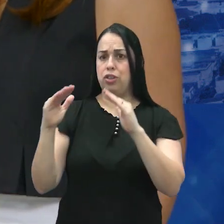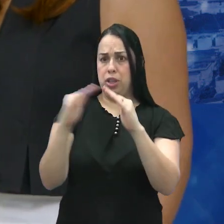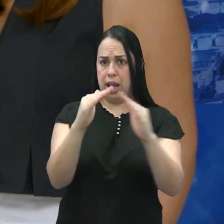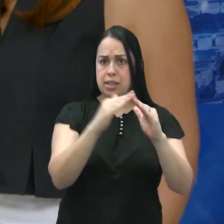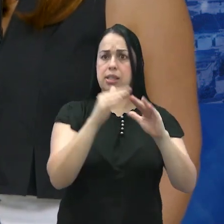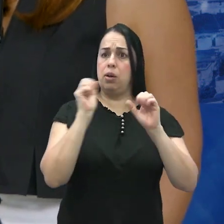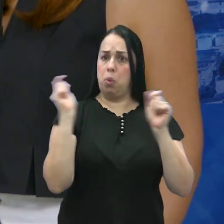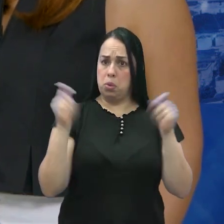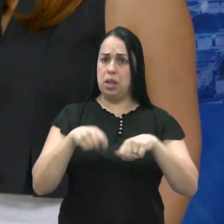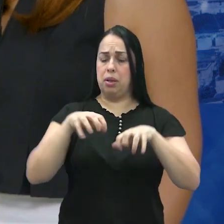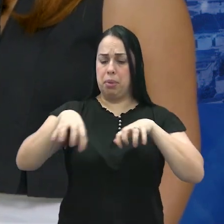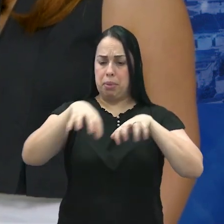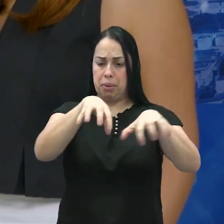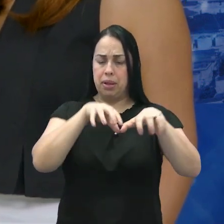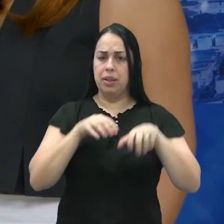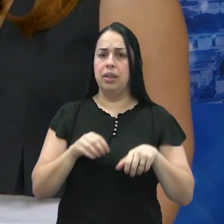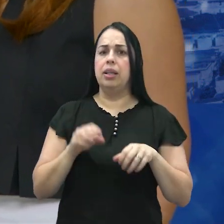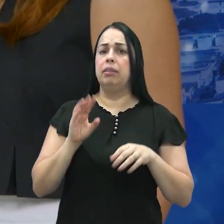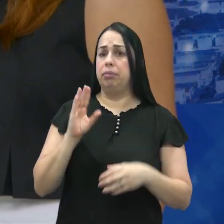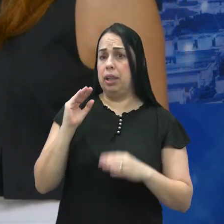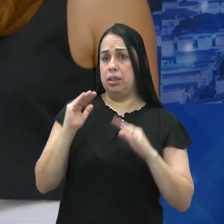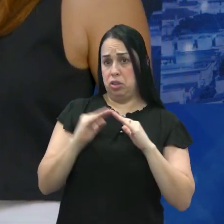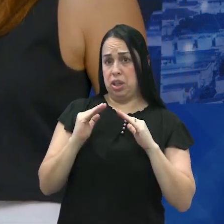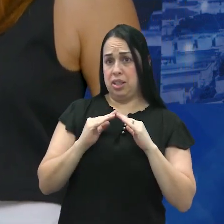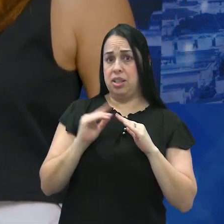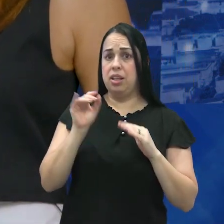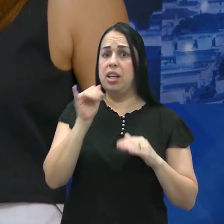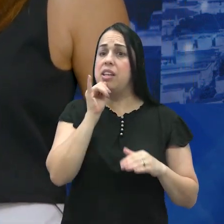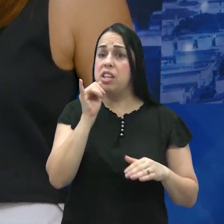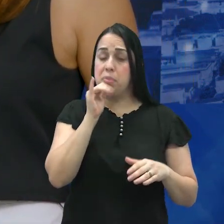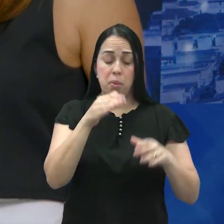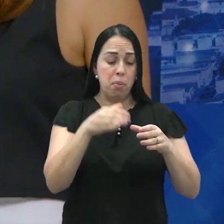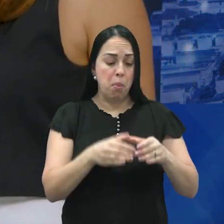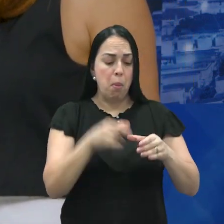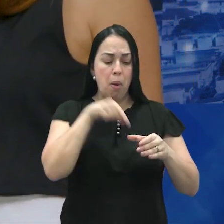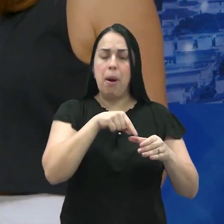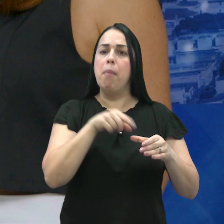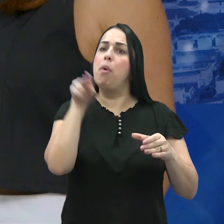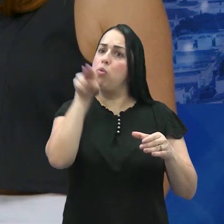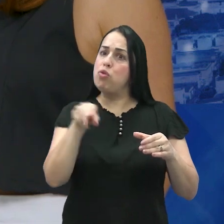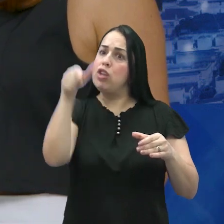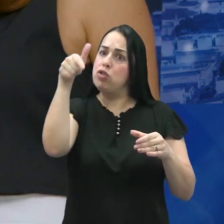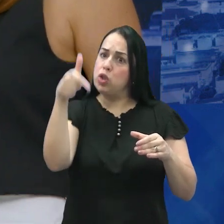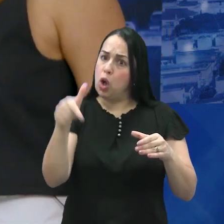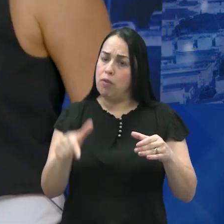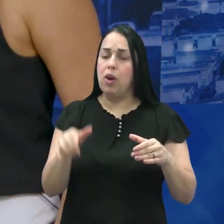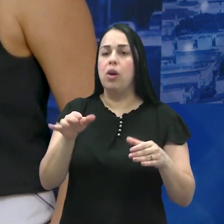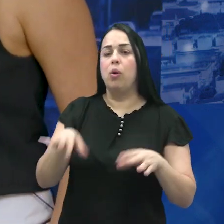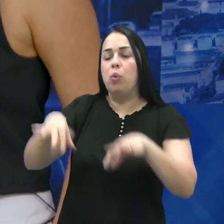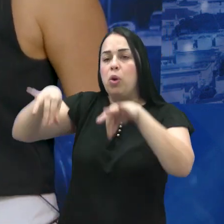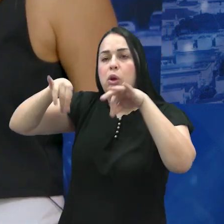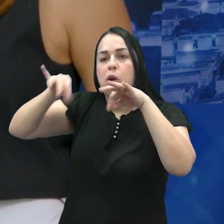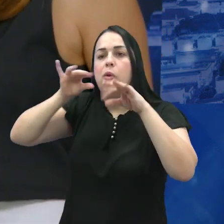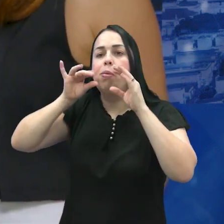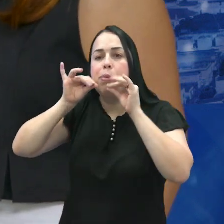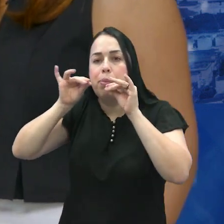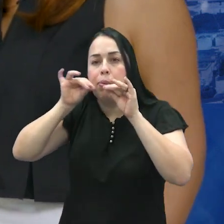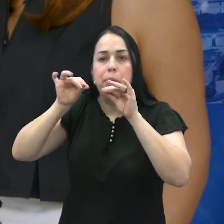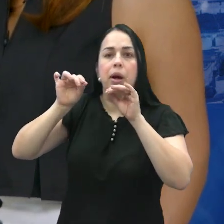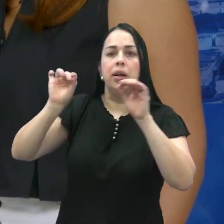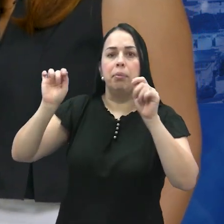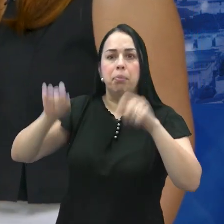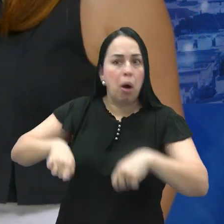cidades. Se for dentro do domicílio, eu posso reutilizar, às vezes, uma embalagem, posso reutilizar uma sacolinha para fazer